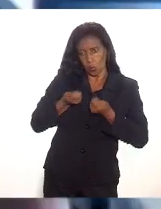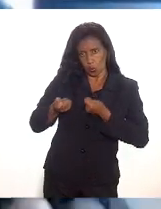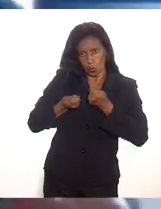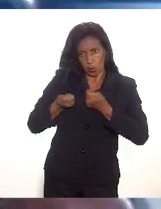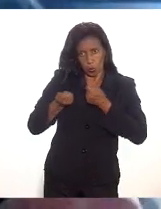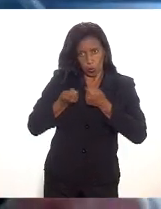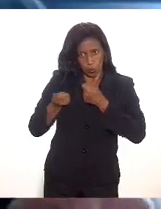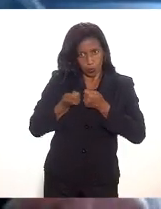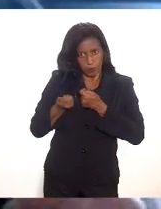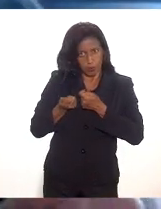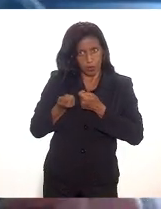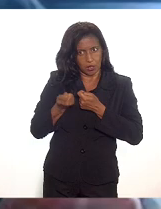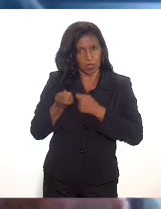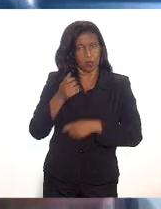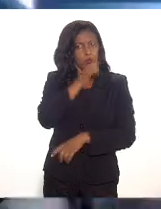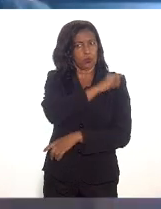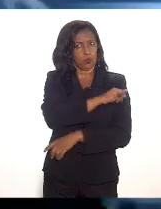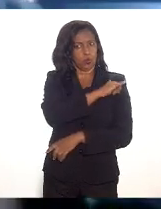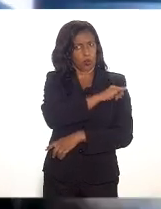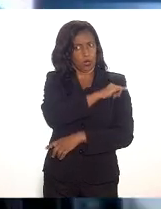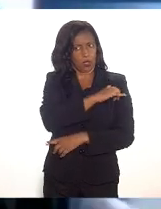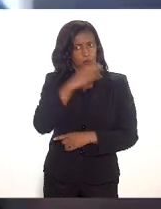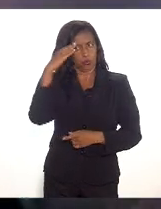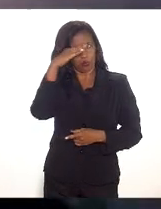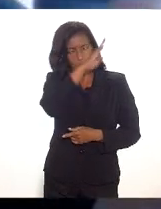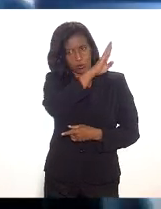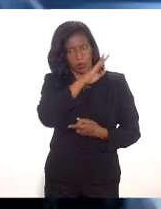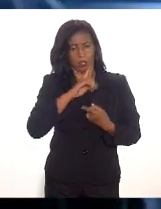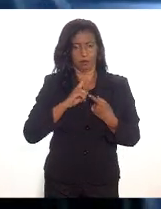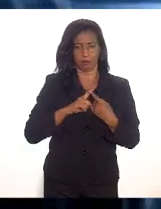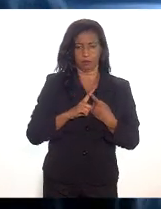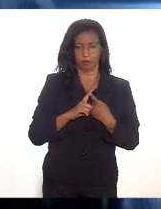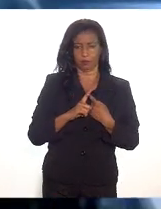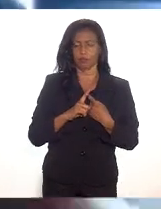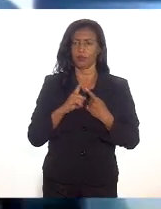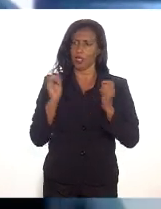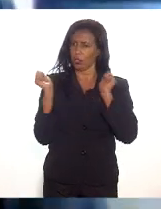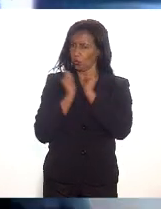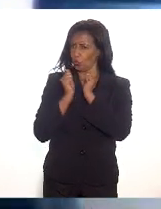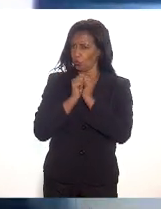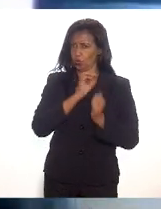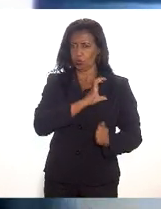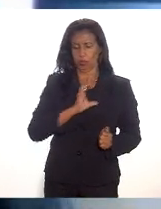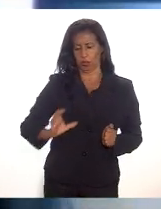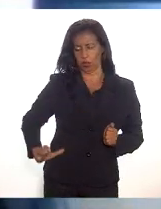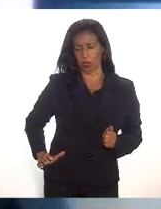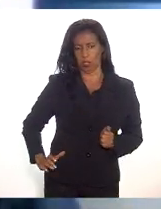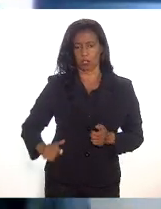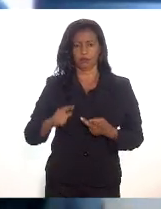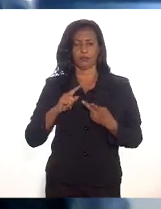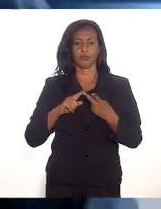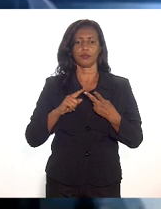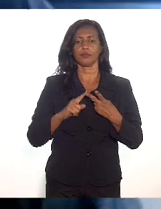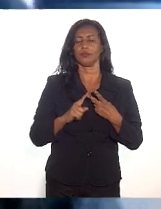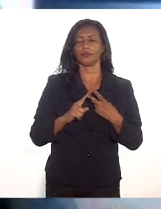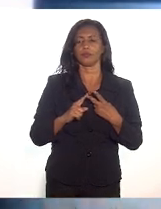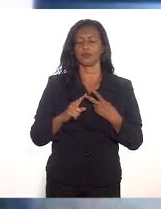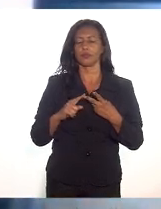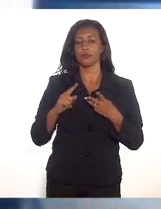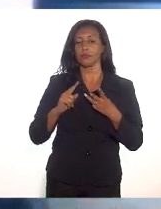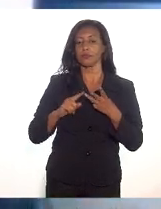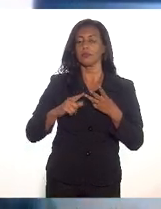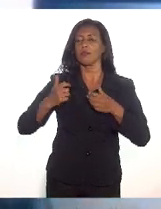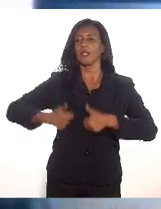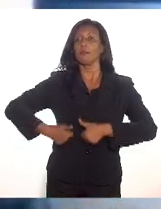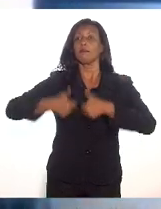contra a chantagem de Salles e Bolsonaro. Não há dúvida, estamos com André Siciliano. Segundo, SEDAI pública. Terceiro,